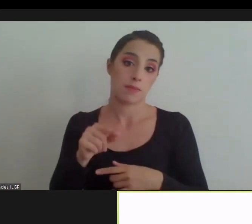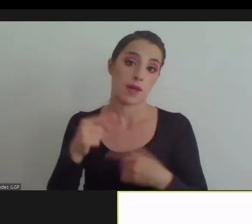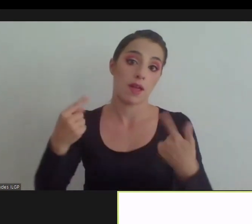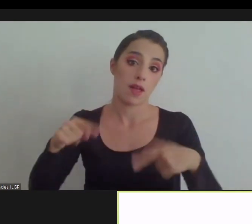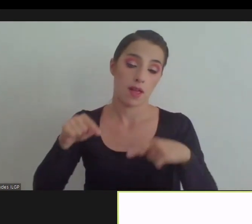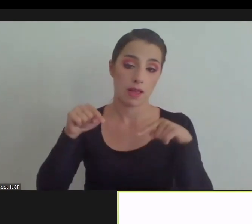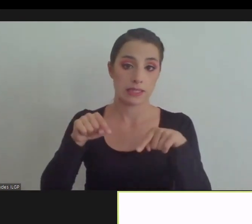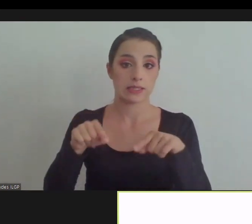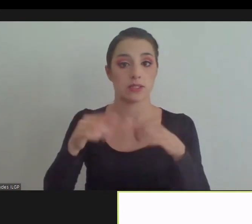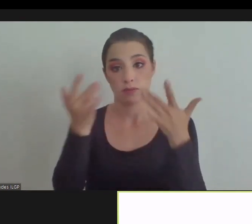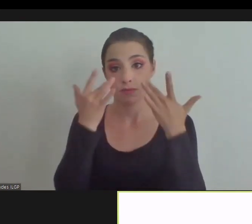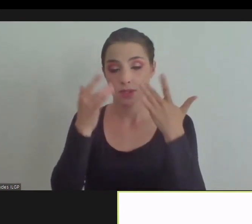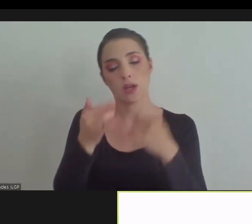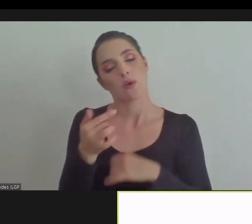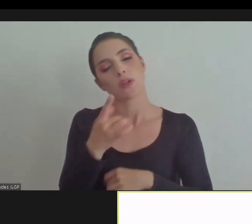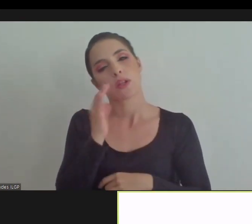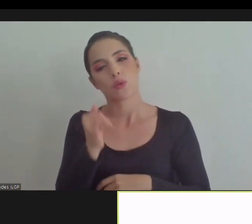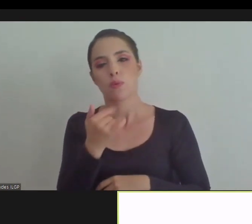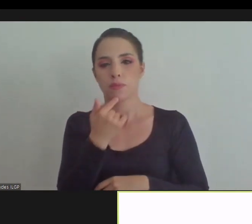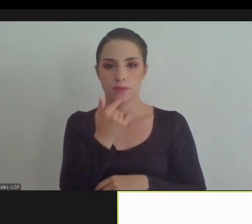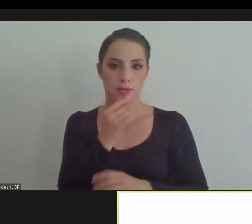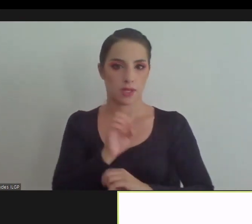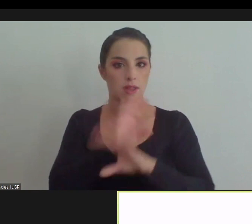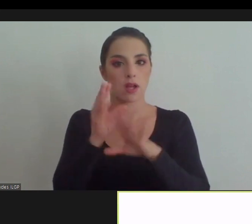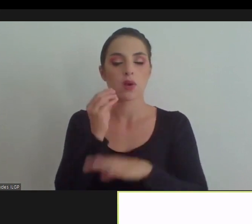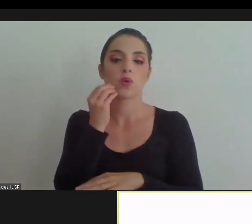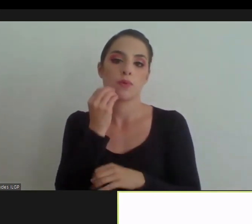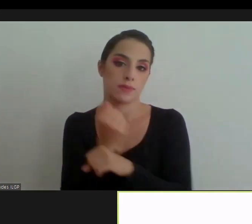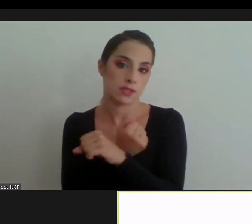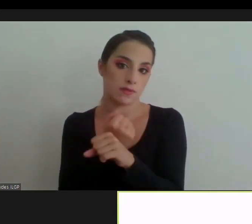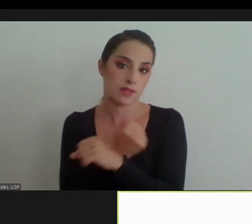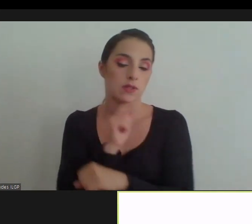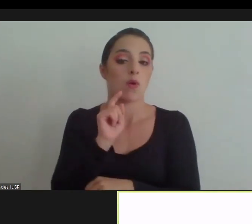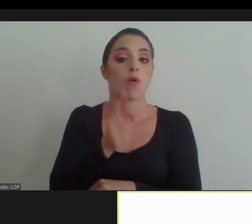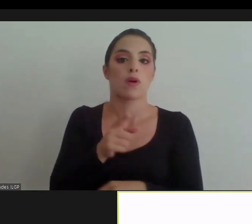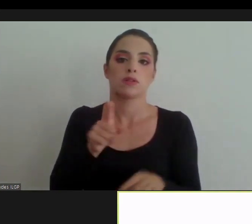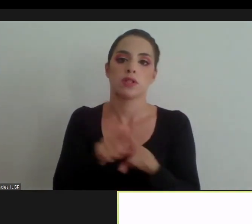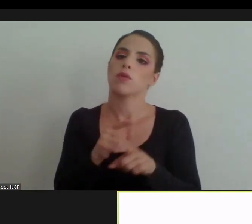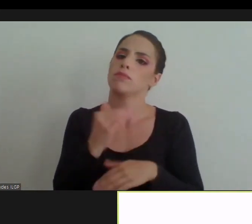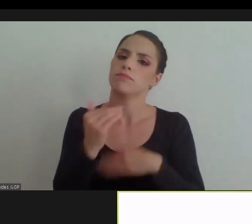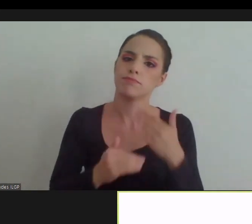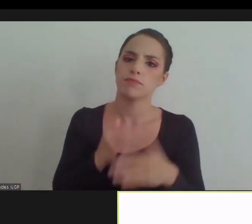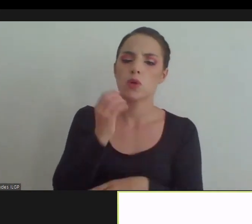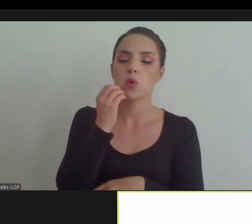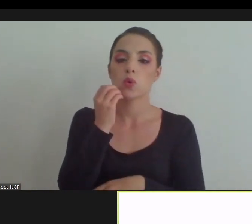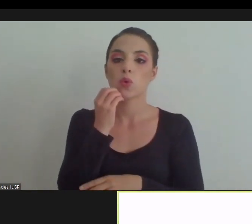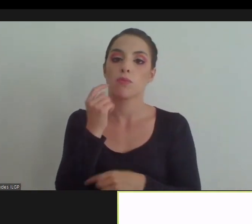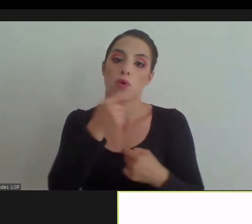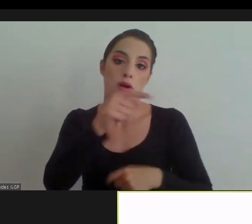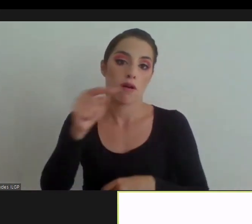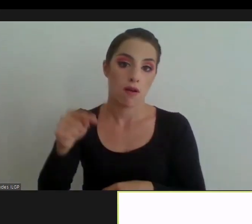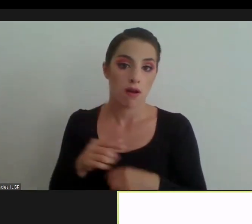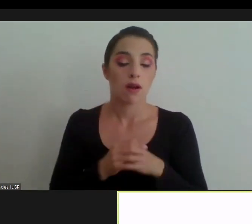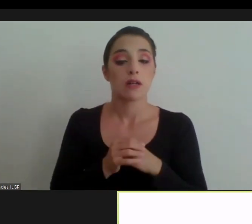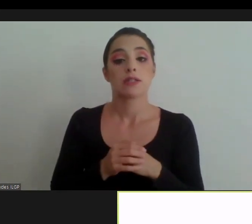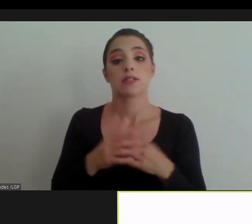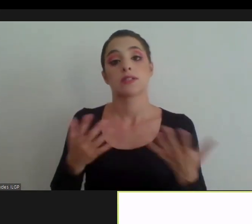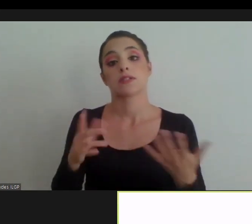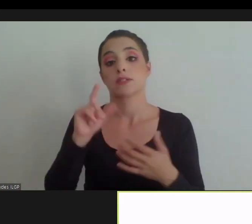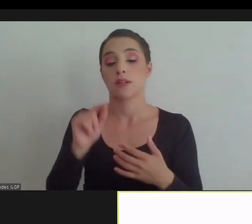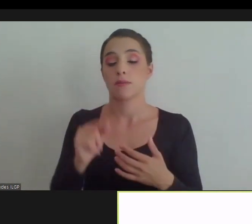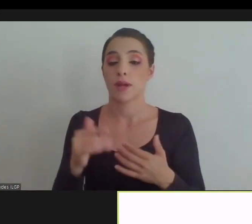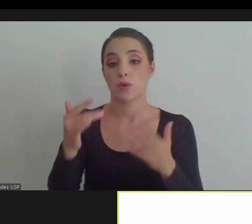informação, procurou entender como é que este serviço é prestado, como é que funciona, como é que é a sua operacionalização e o nível